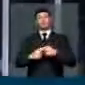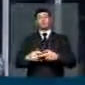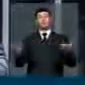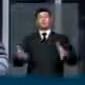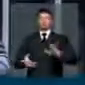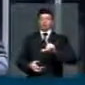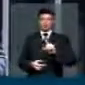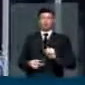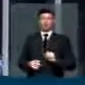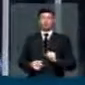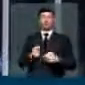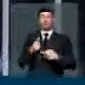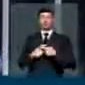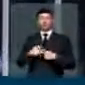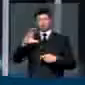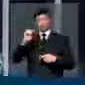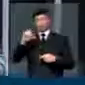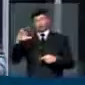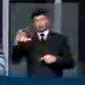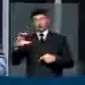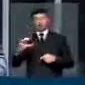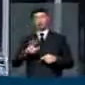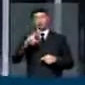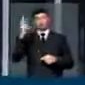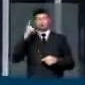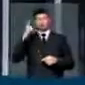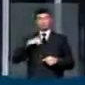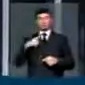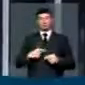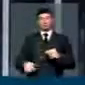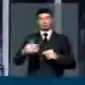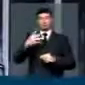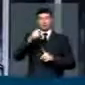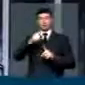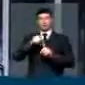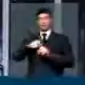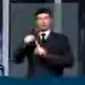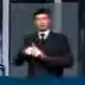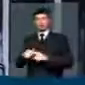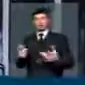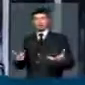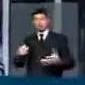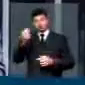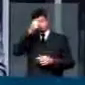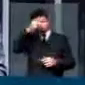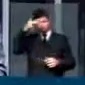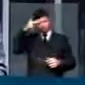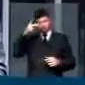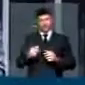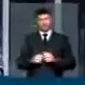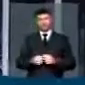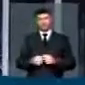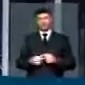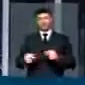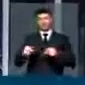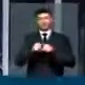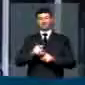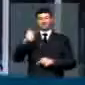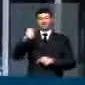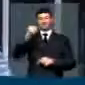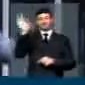momento, que é o quê? O CALC agora ele vai valer a sua certidão por 4 meses. Ou seja, o prefeito tira a sua certidão do CALC dia 1º